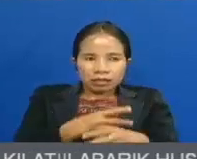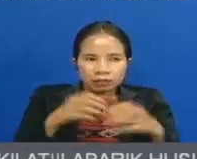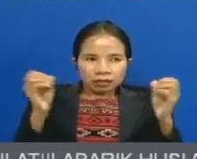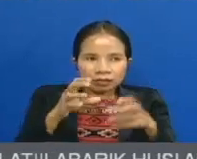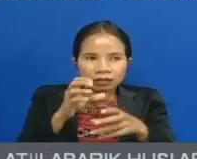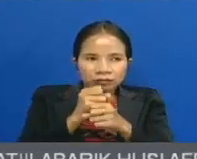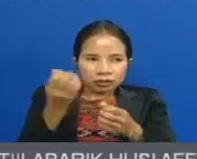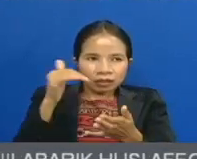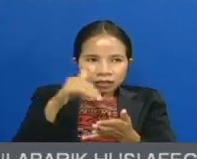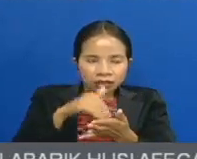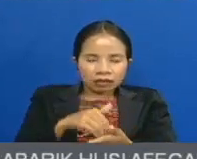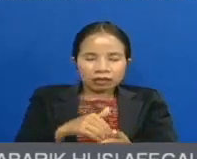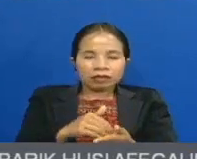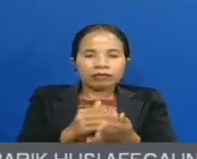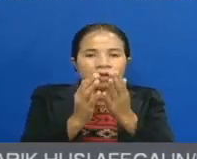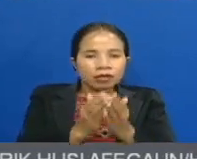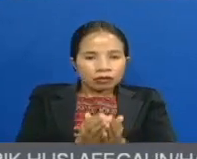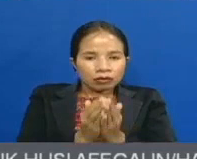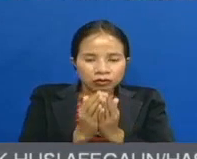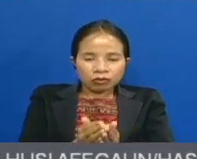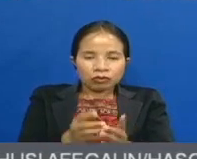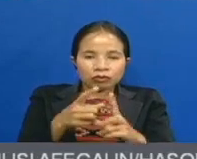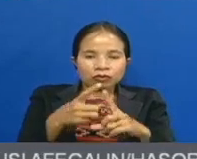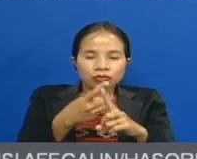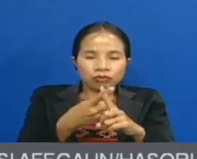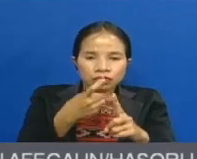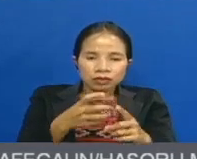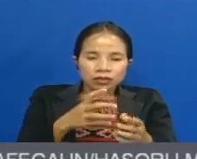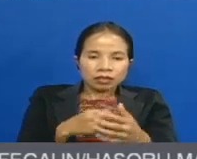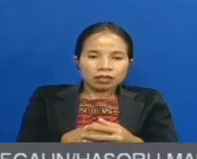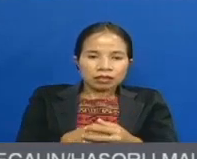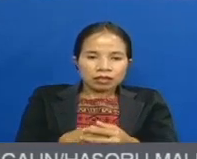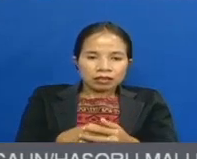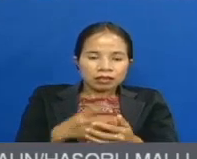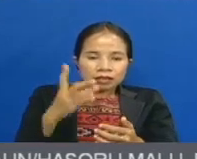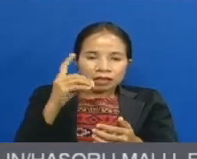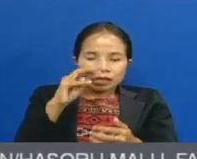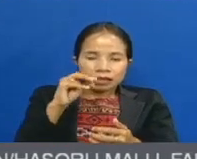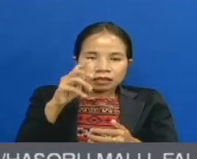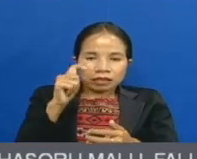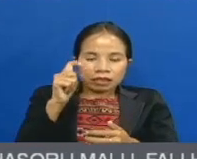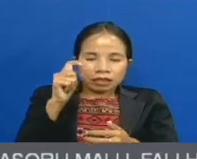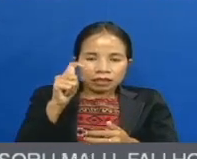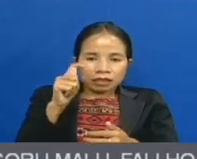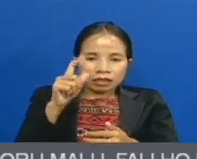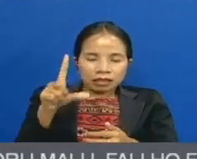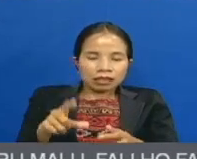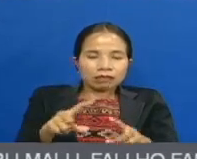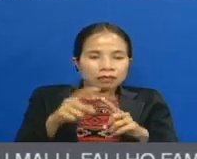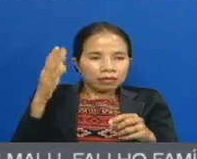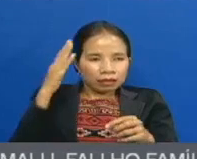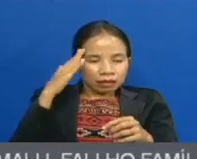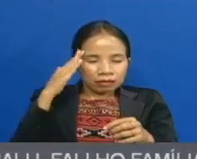foti fila fale competência o seu DNTM, Direção Nacional de Transporte Marítimo Nian, ou a Portia Nian. Mas bem, intenção o seu